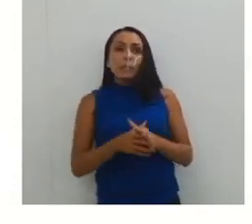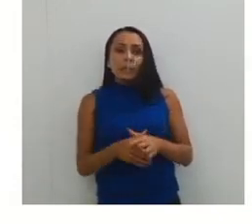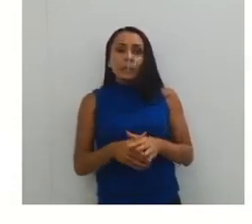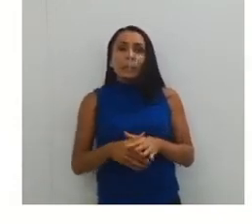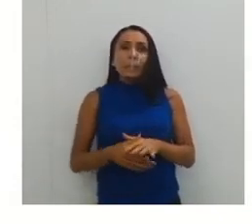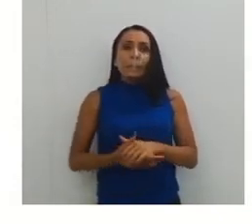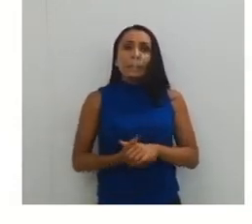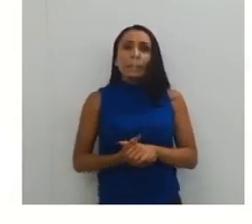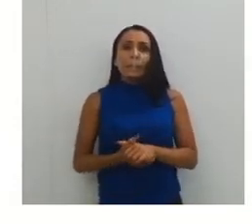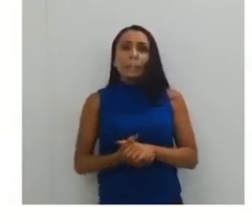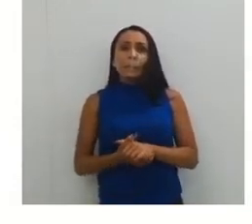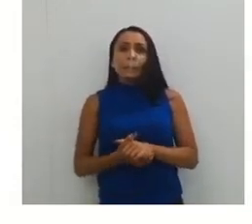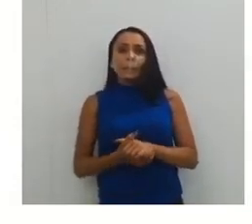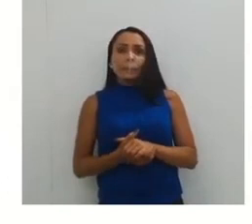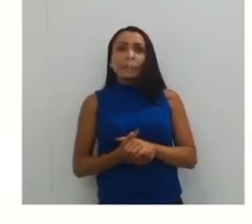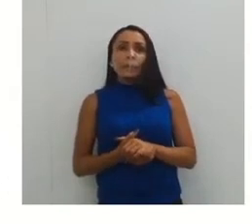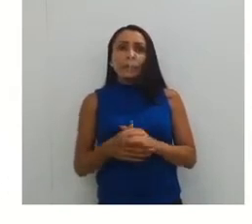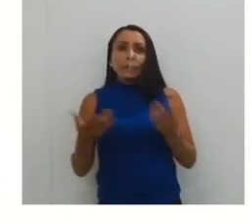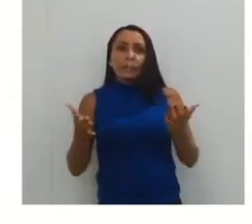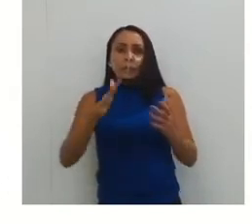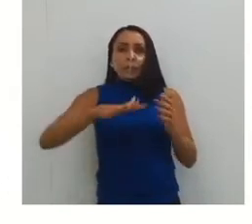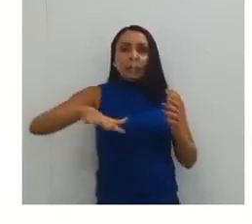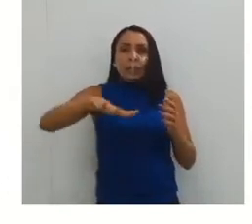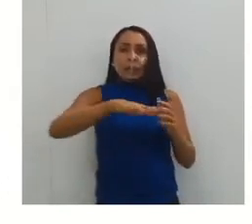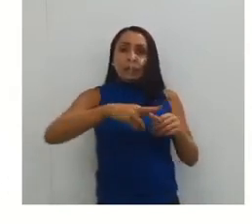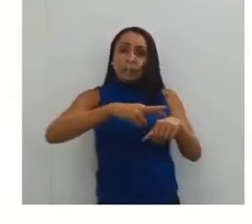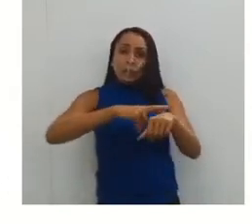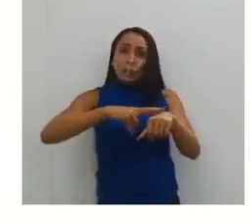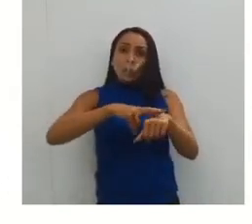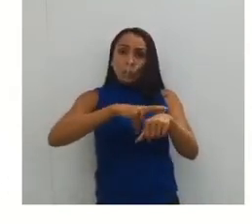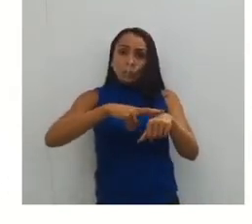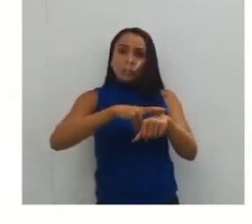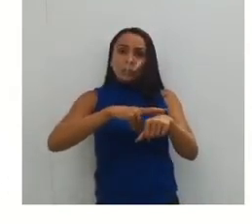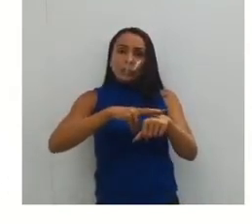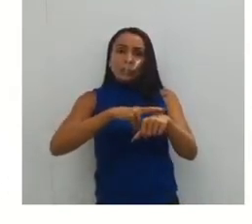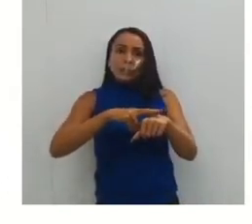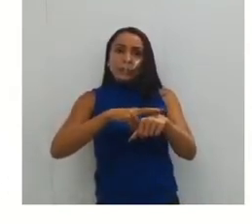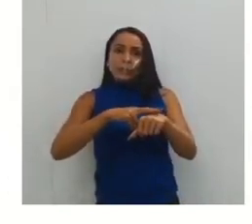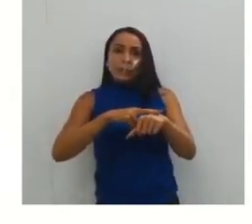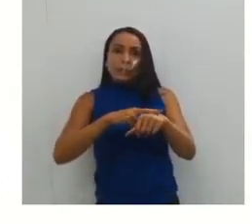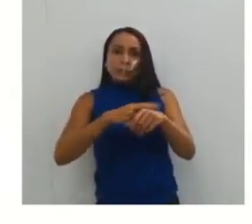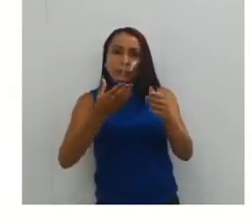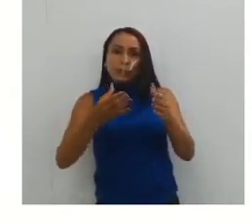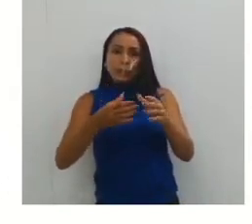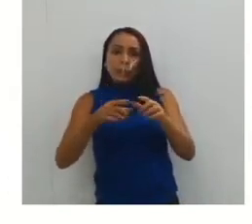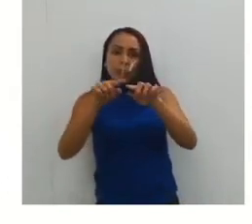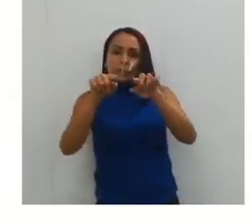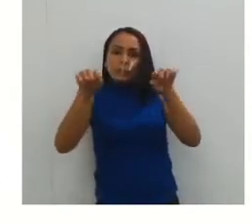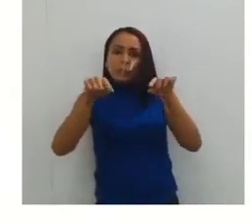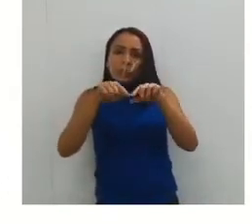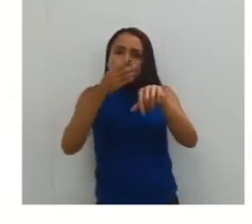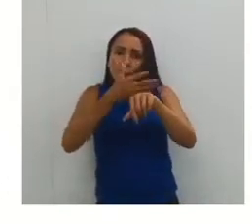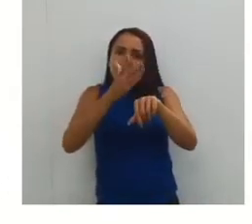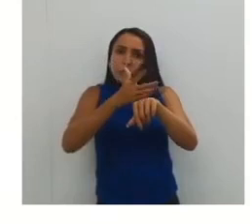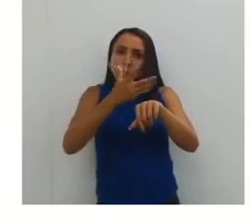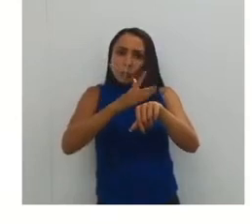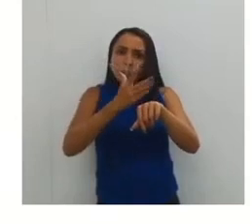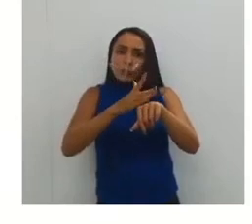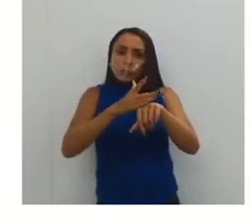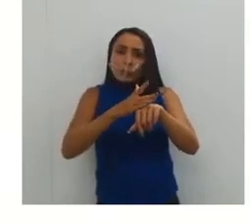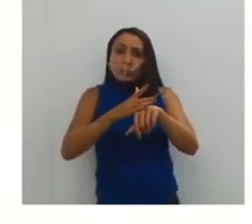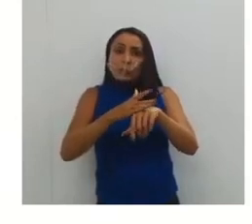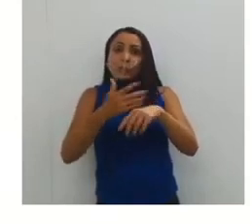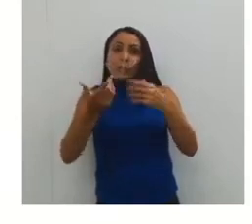lâmina. Show de bola, isso mesmo. A área roxa menos a área do quadradozinho branco. Esse, ó, quadrado